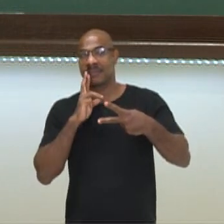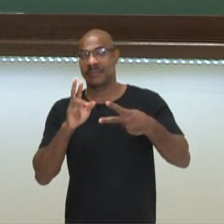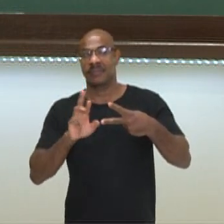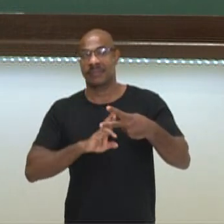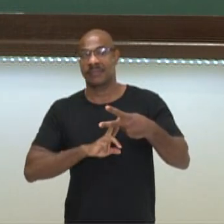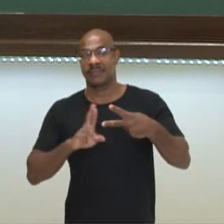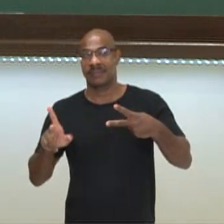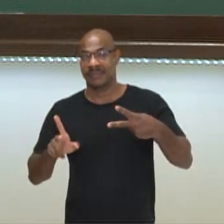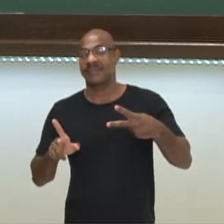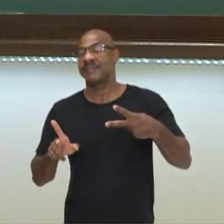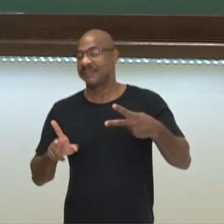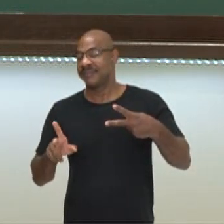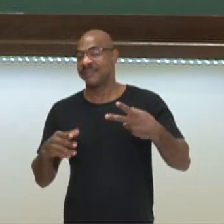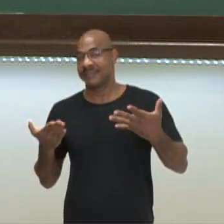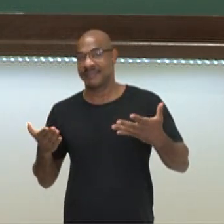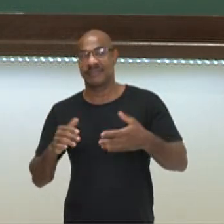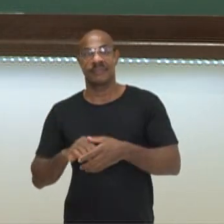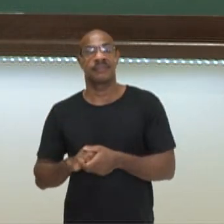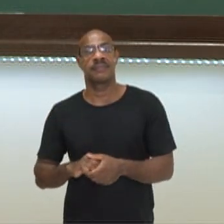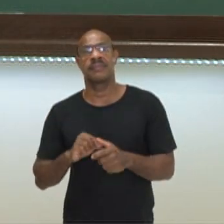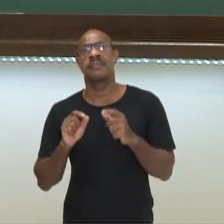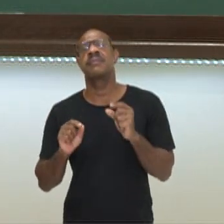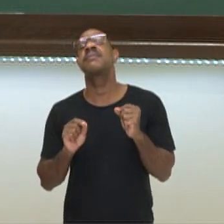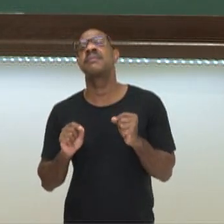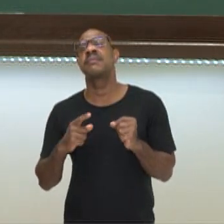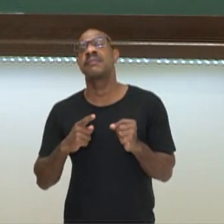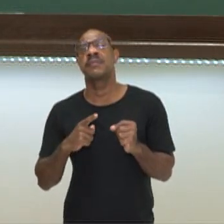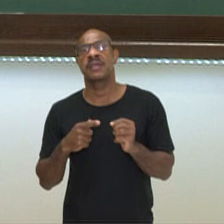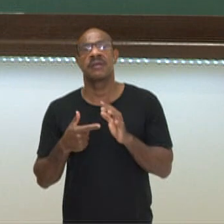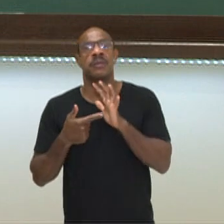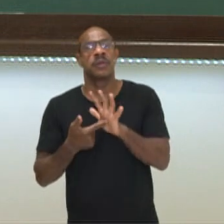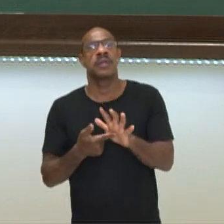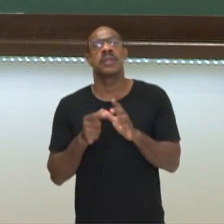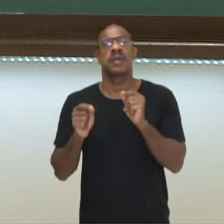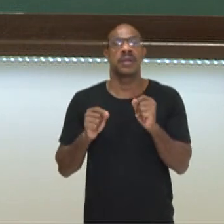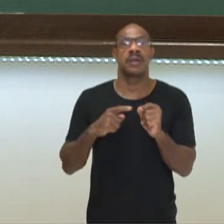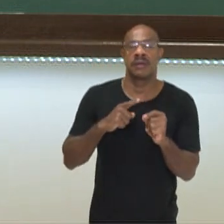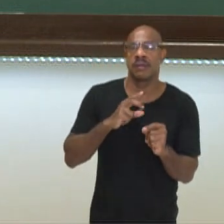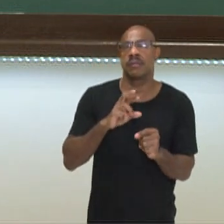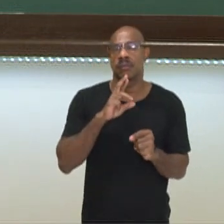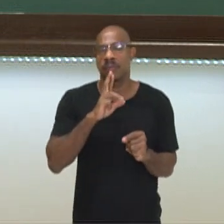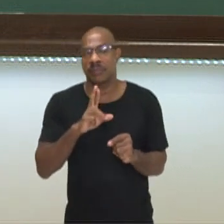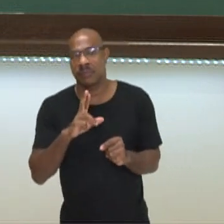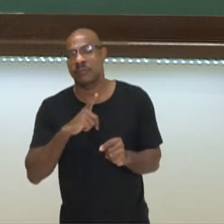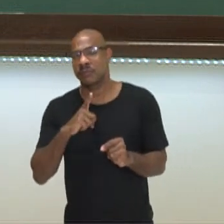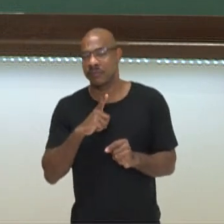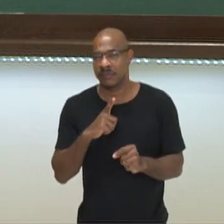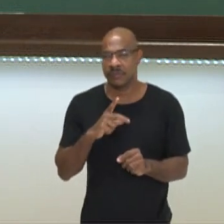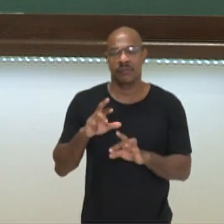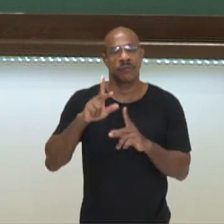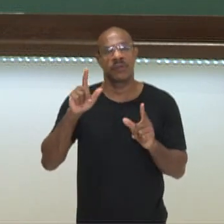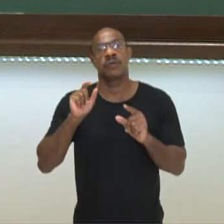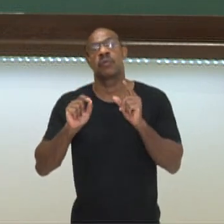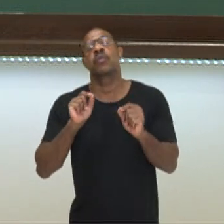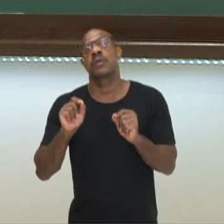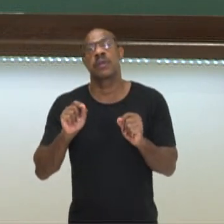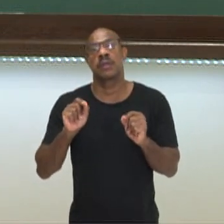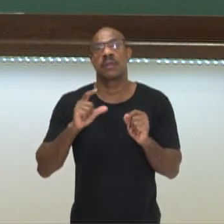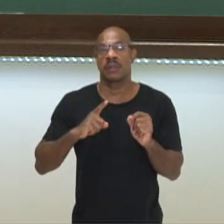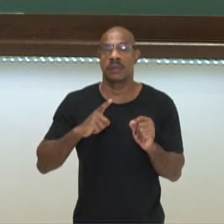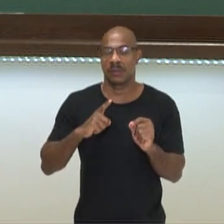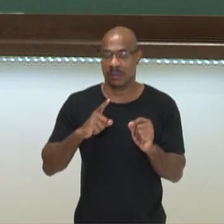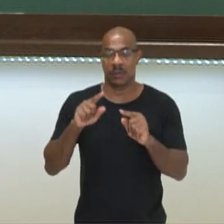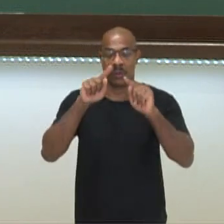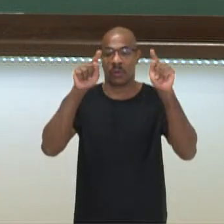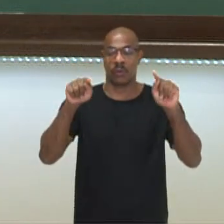resultados diferentes. Quem vai determinar para mim que esses resultados vão dar diferente? É a posição